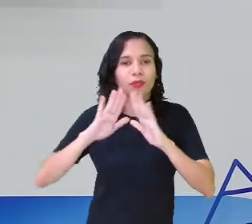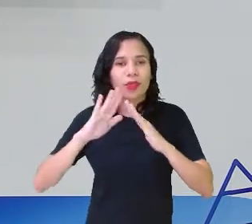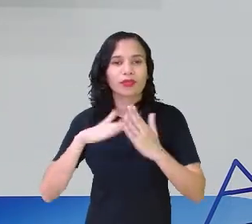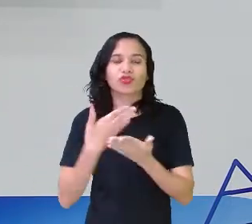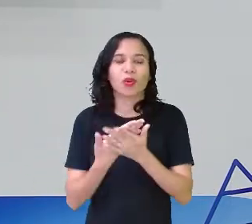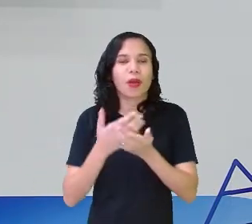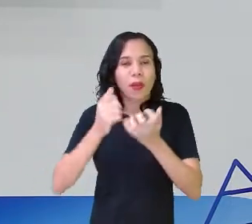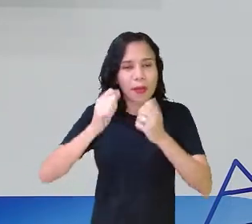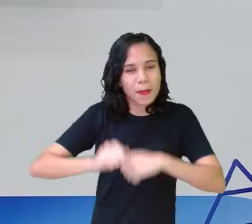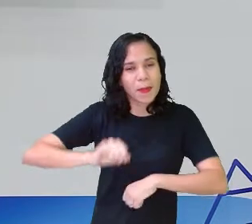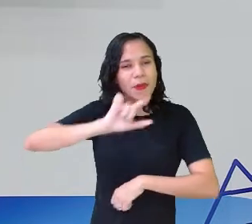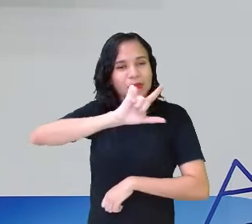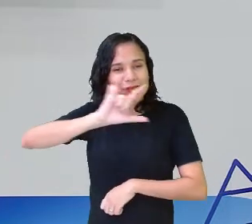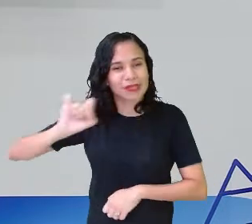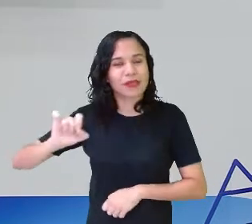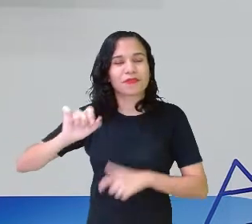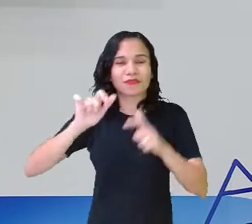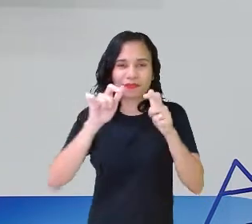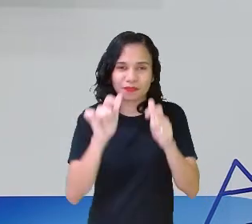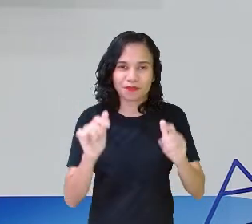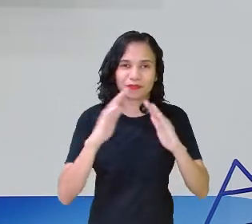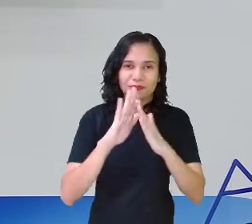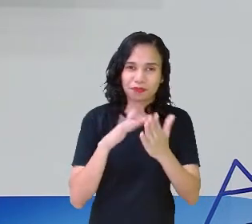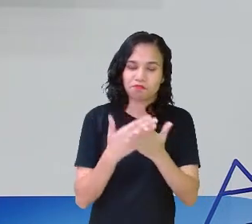saia desse ambiente formal.